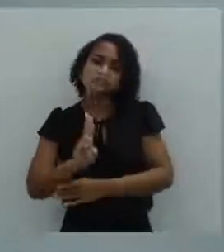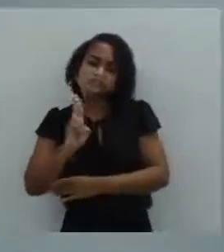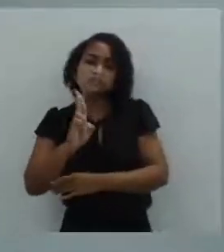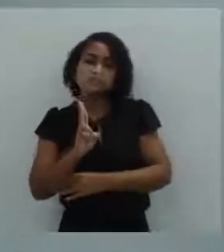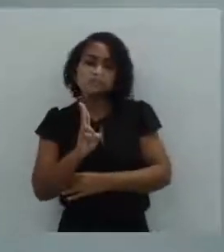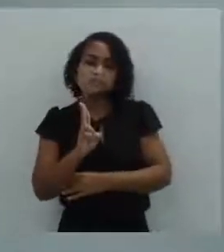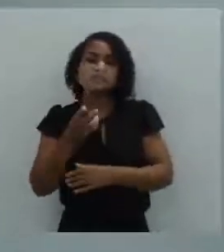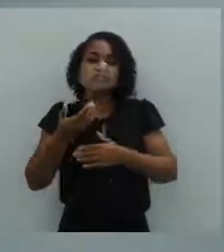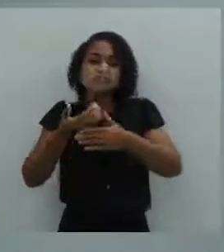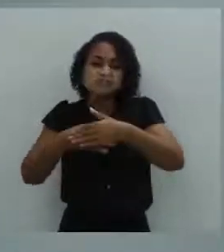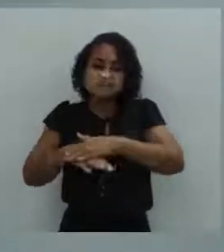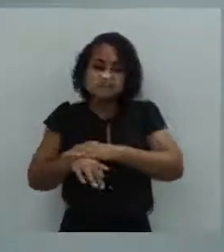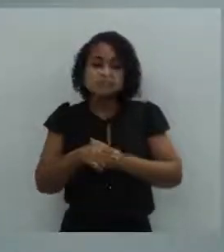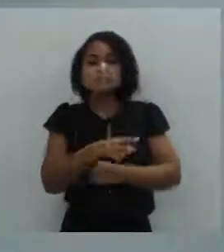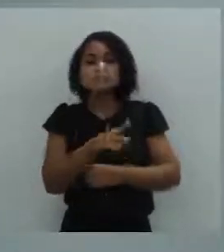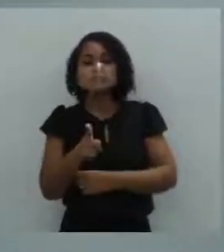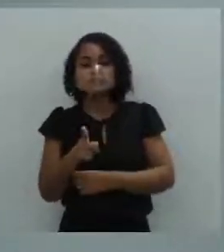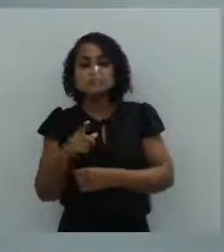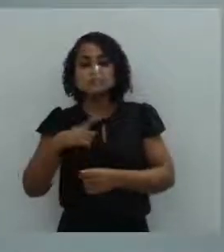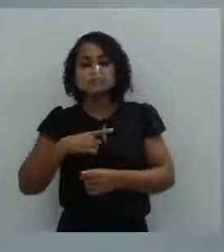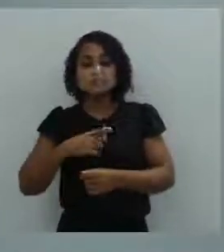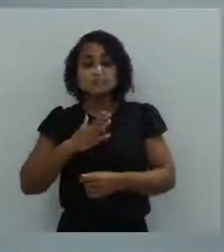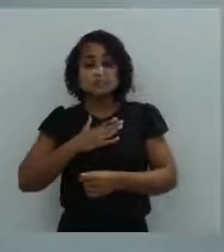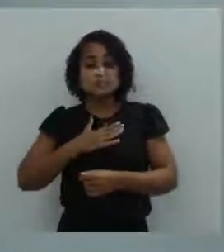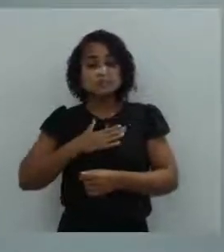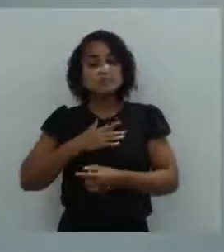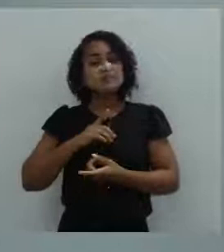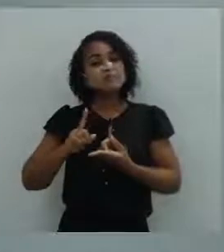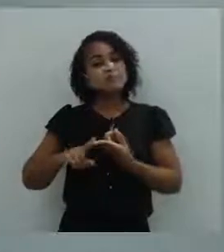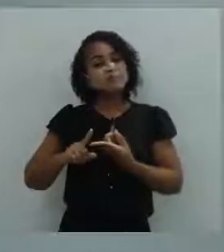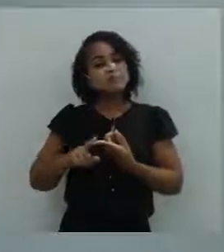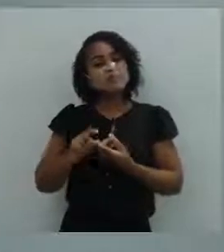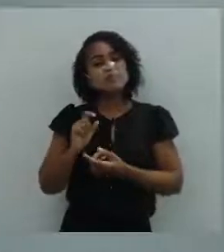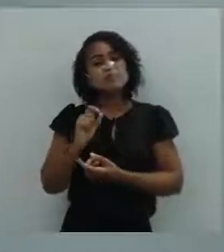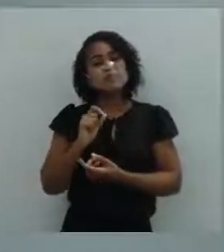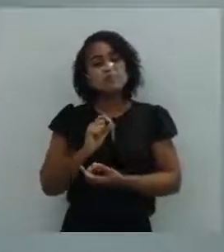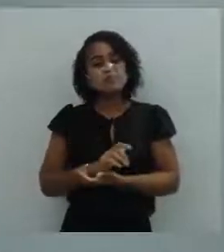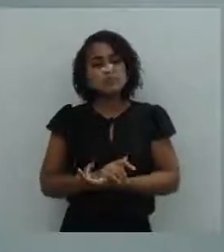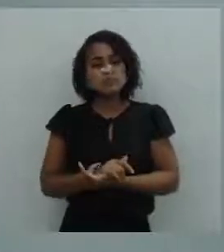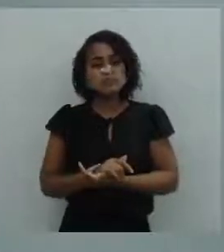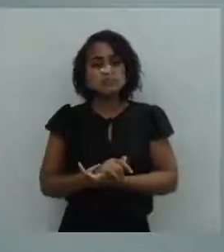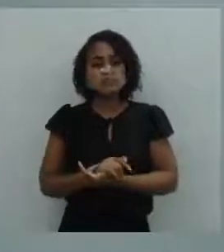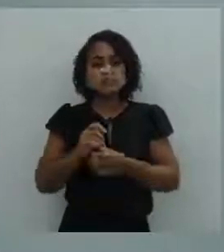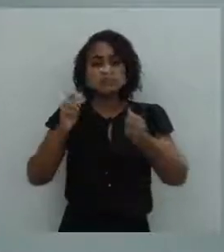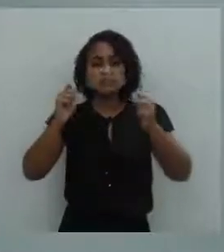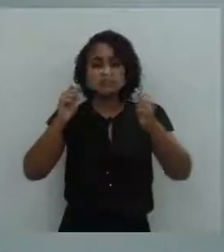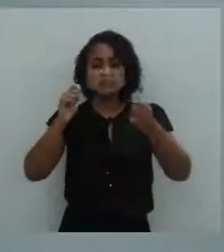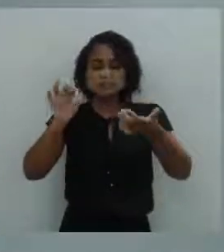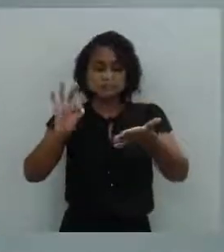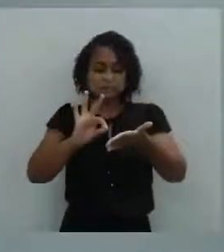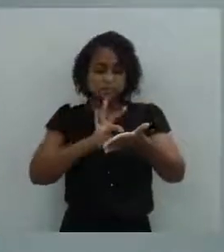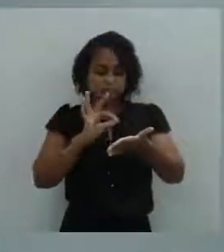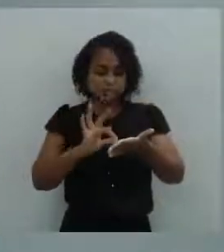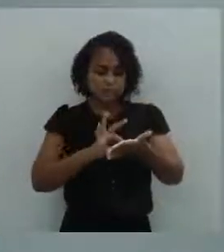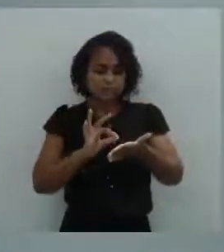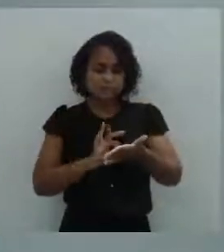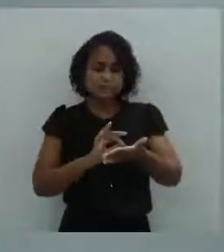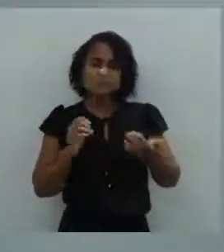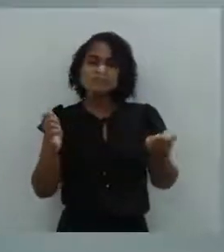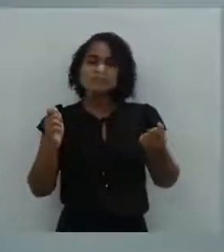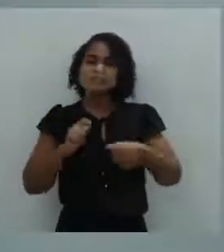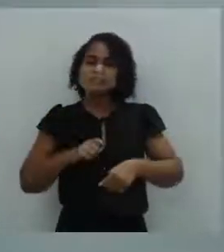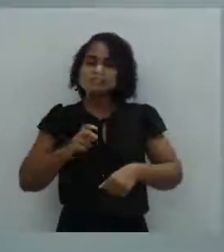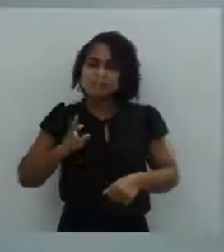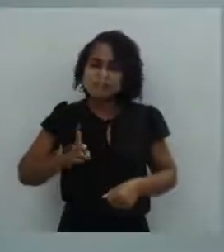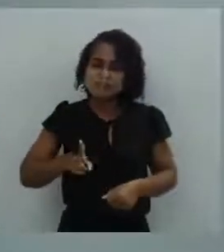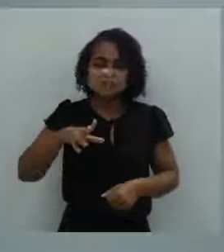mais comum para vocês, e para mim também, né? Que é o gênero do abaixo-assinado. A gente está sempre